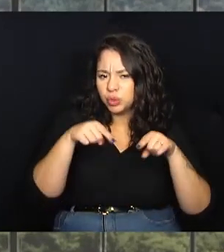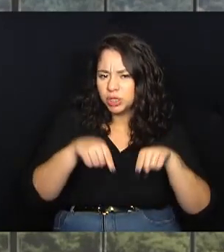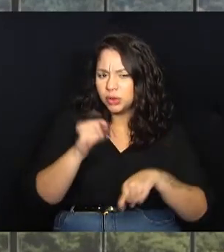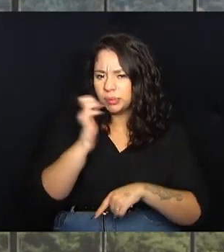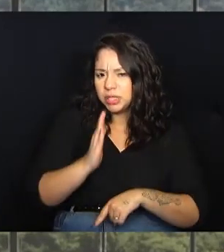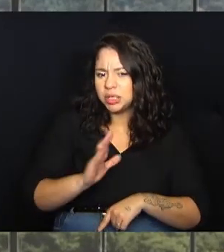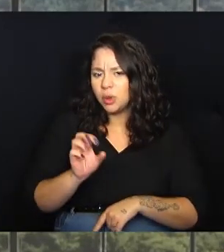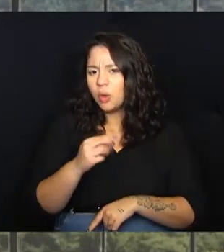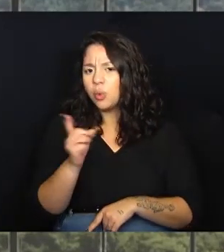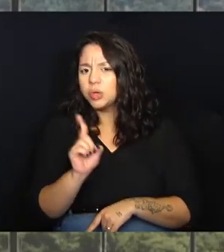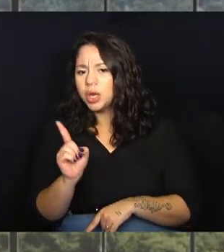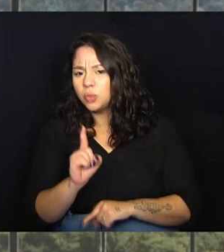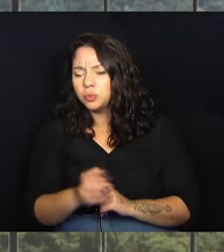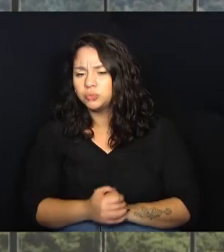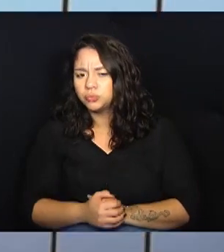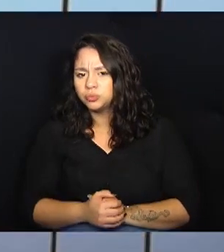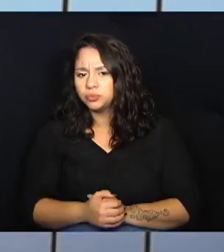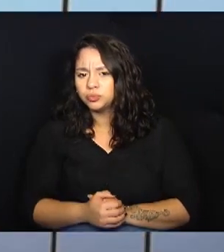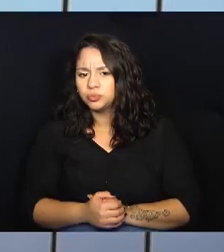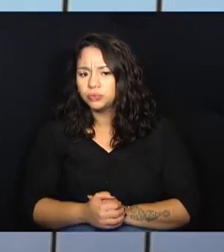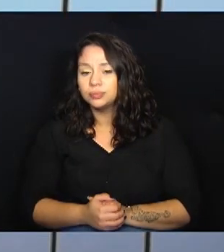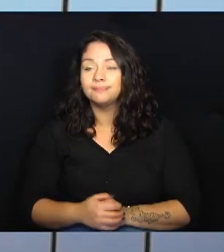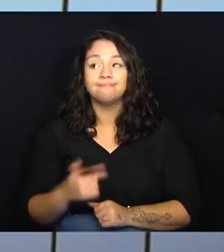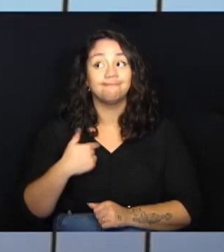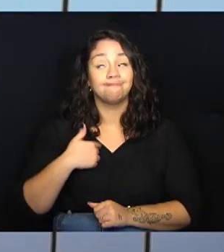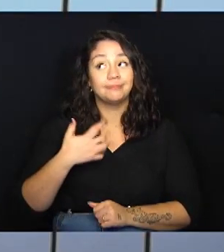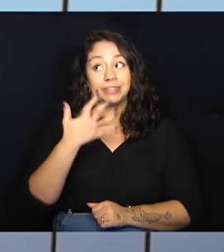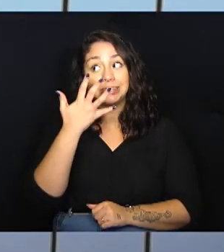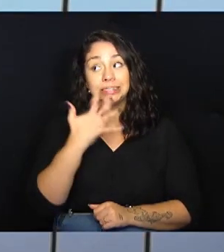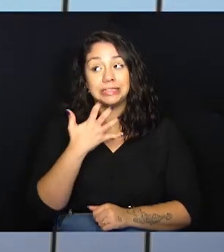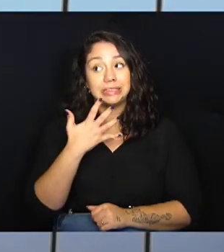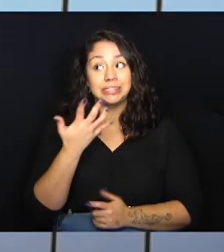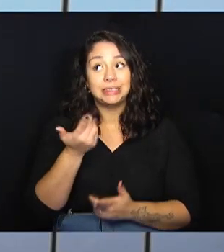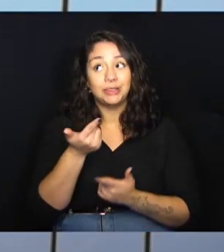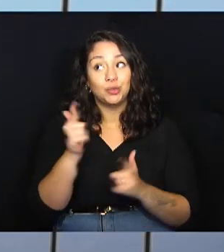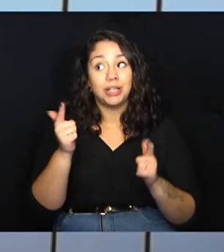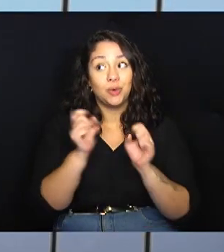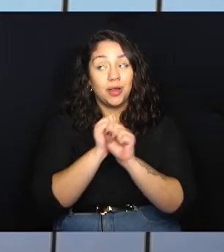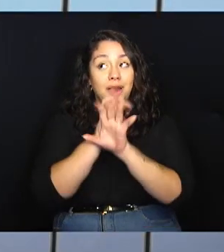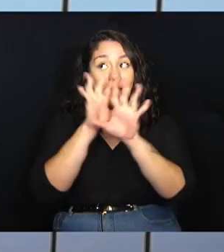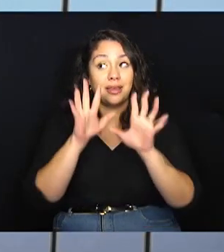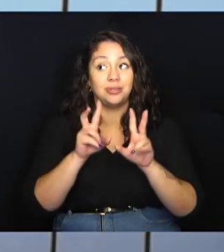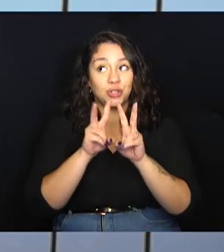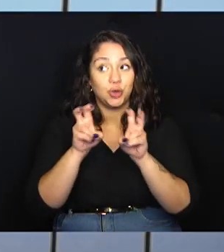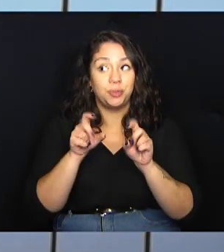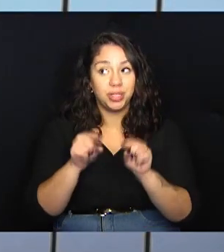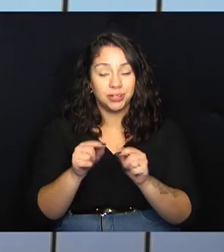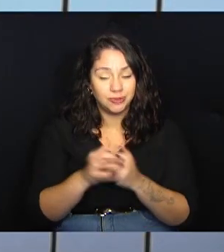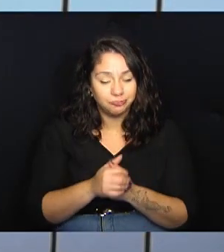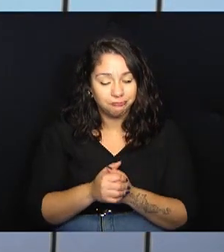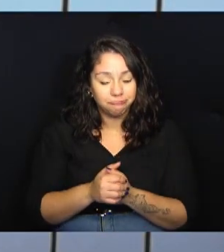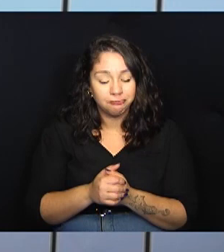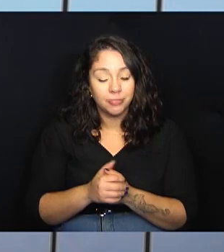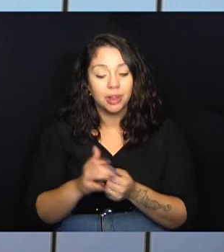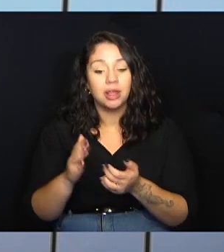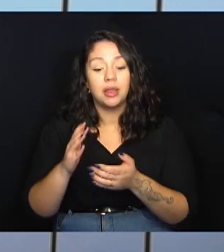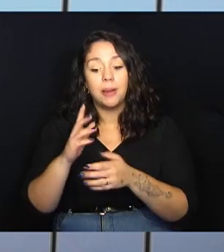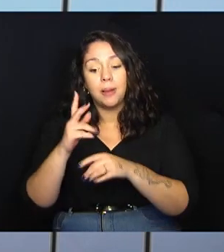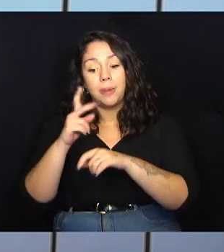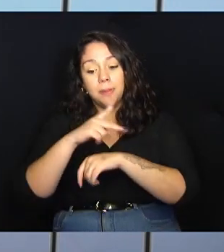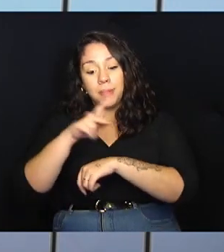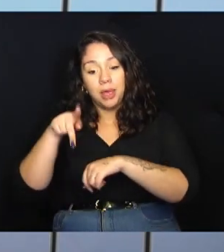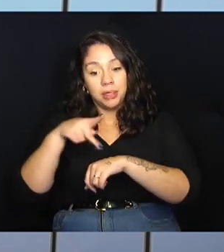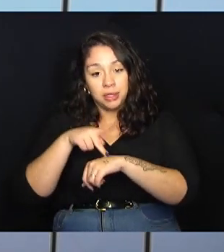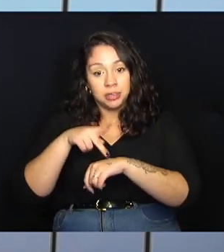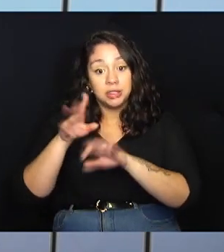não? Bem, sinceramente, eu ainda não tenho muita clareza disso, né? Os países onde as famílias